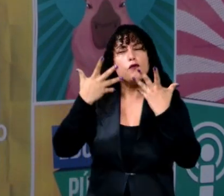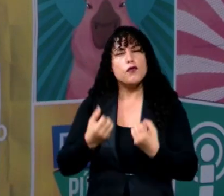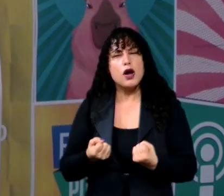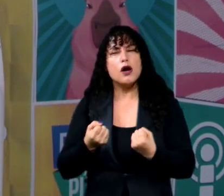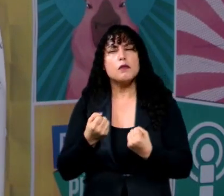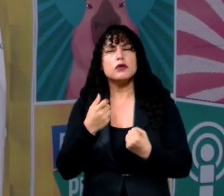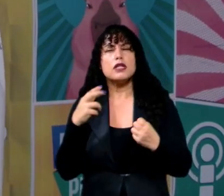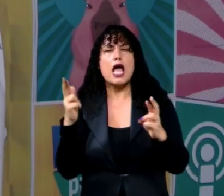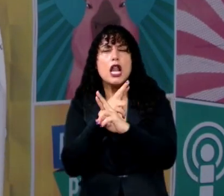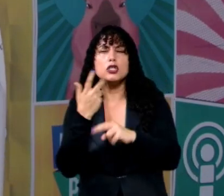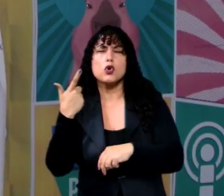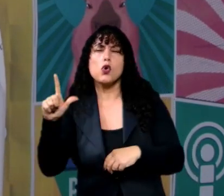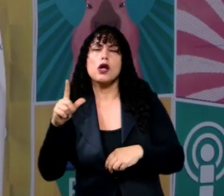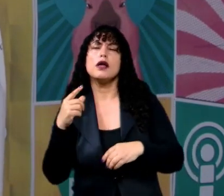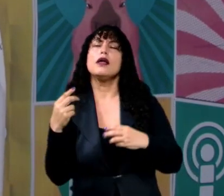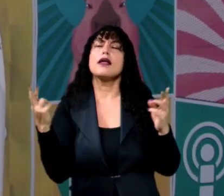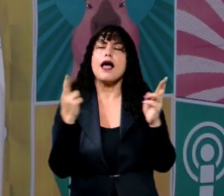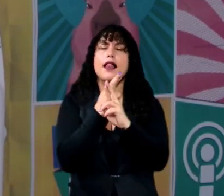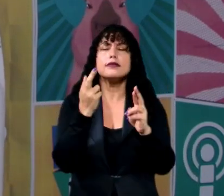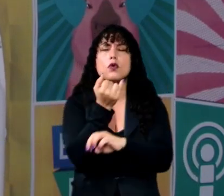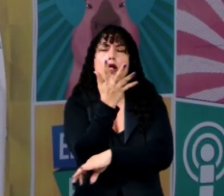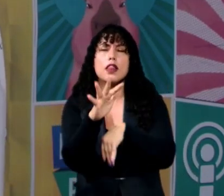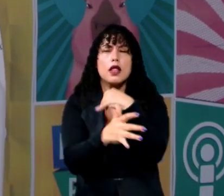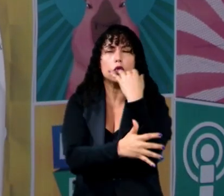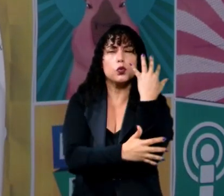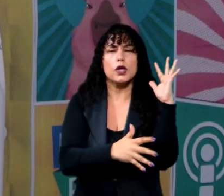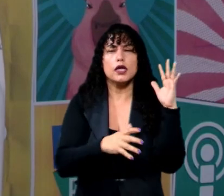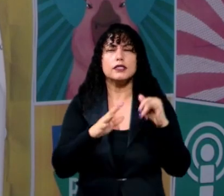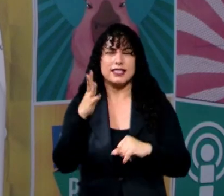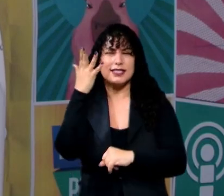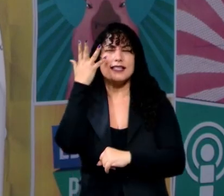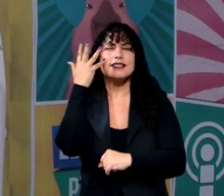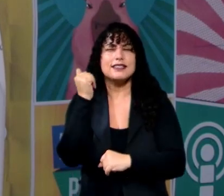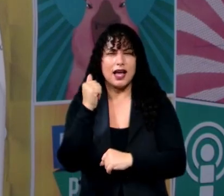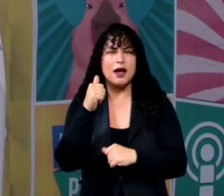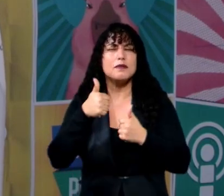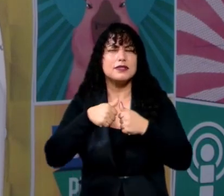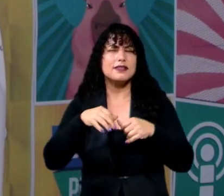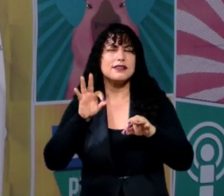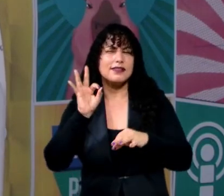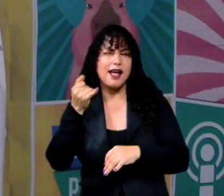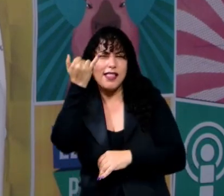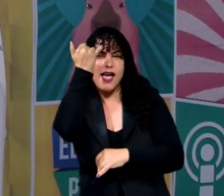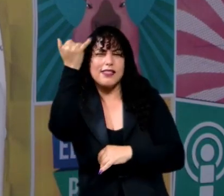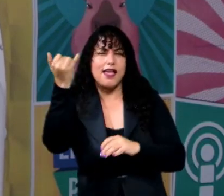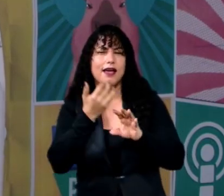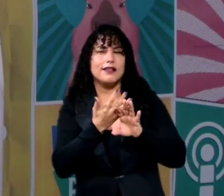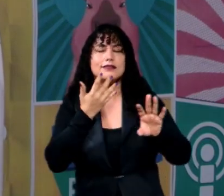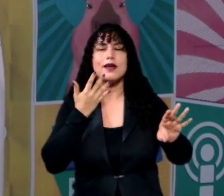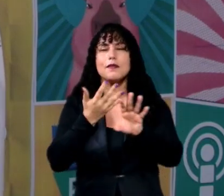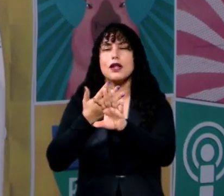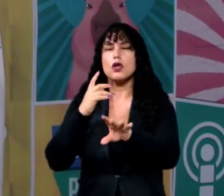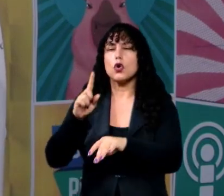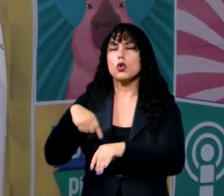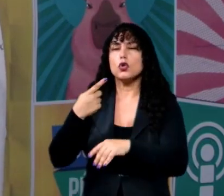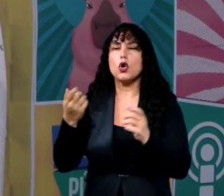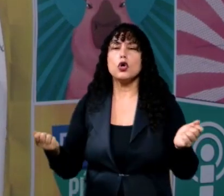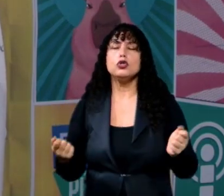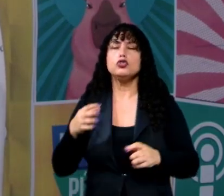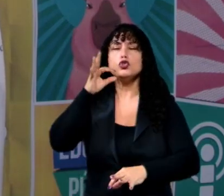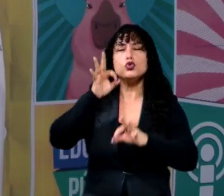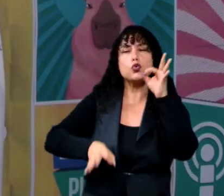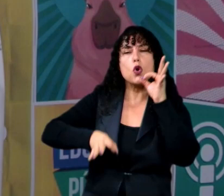relação com o outro e na relação com a natureza. E a gente sabe se está nessa ideia da separatividade quando a gente